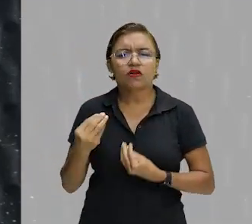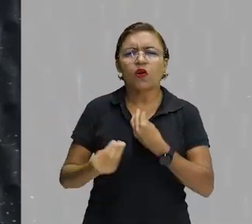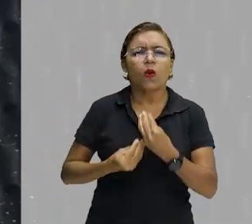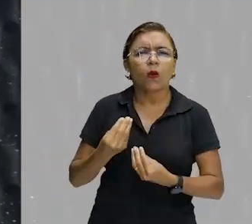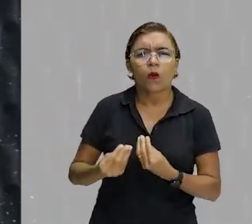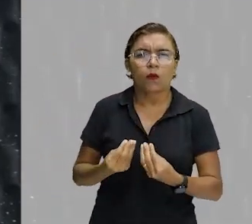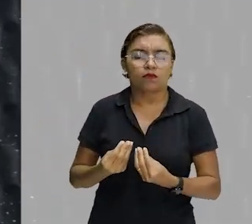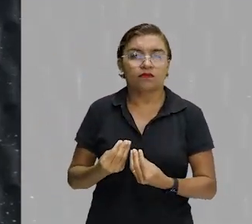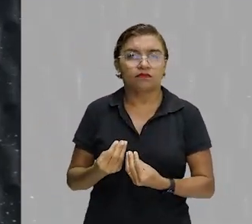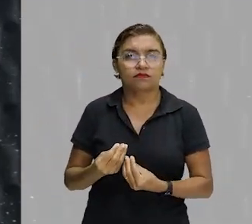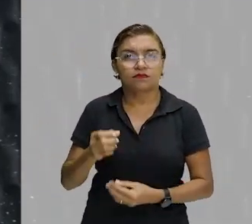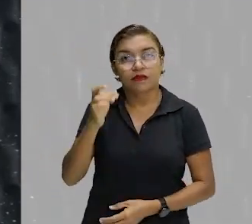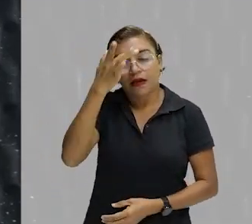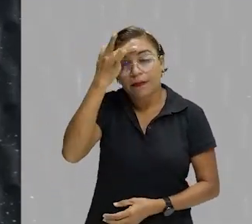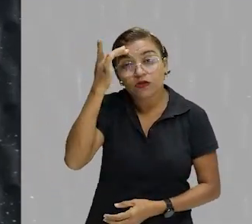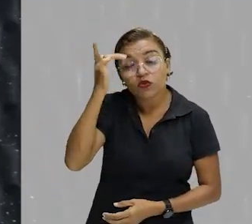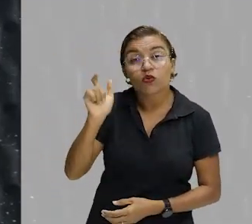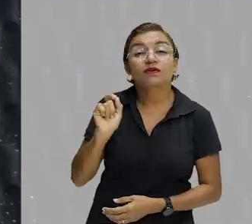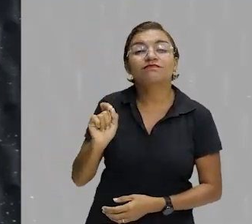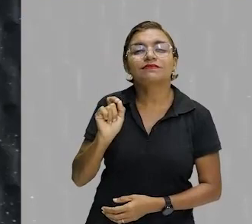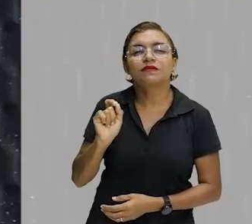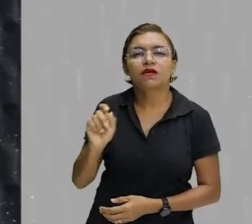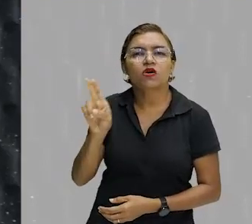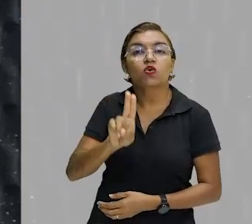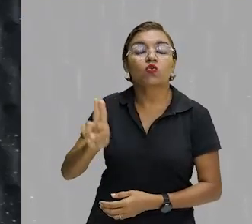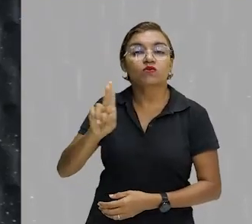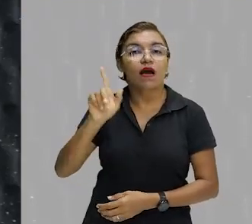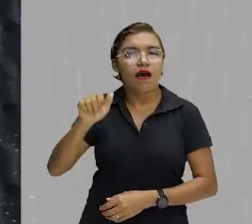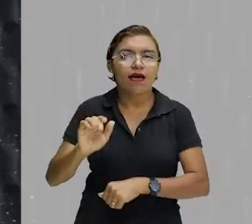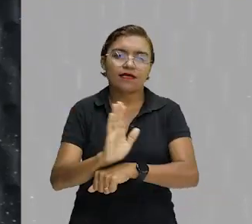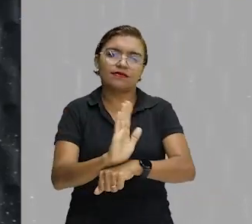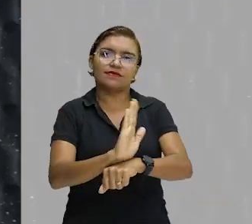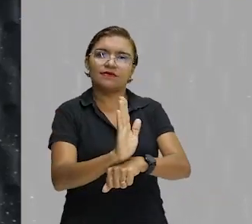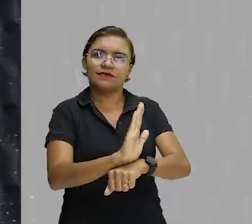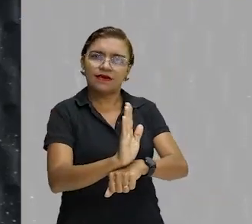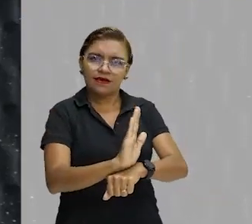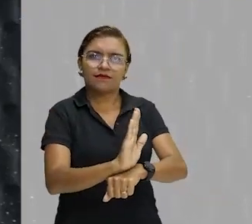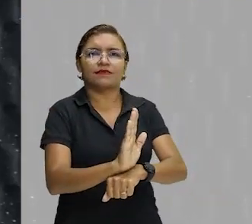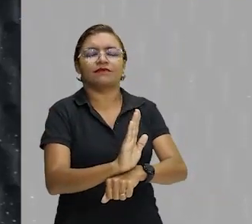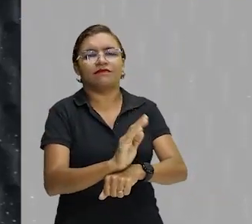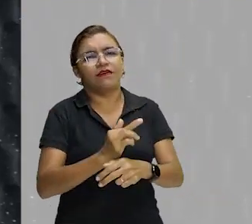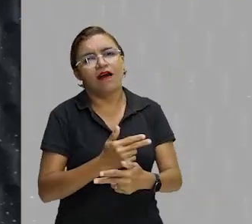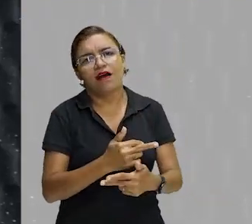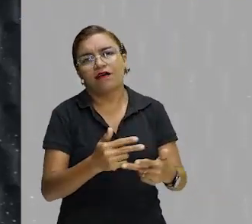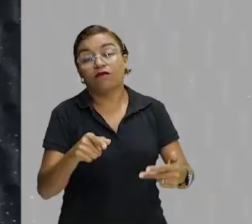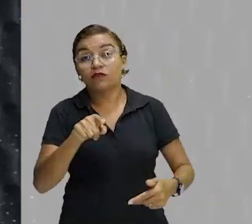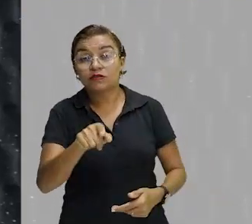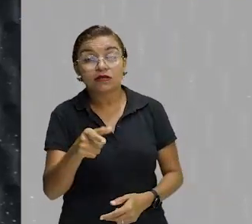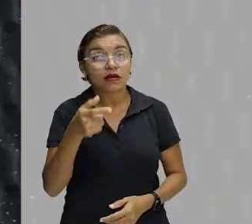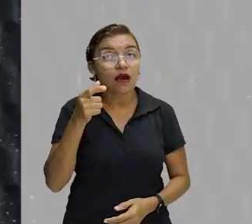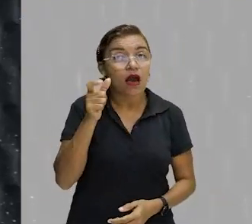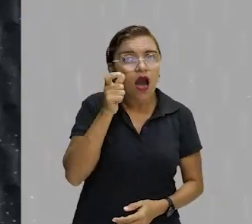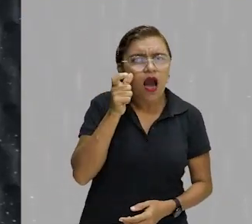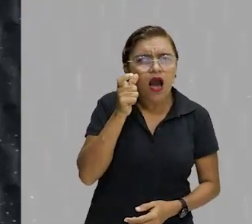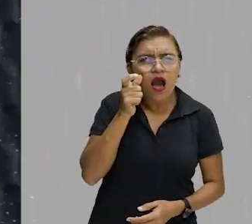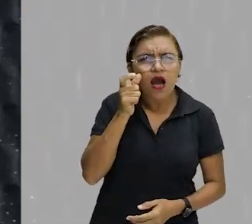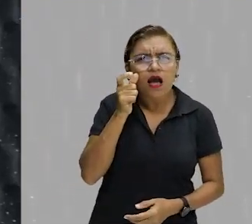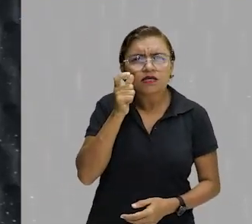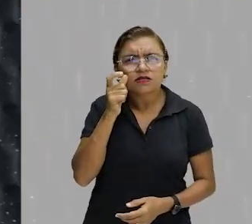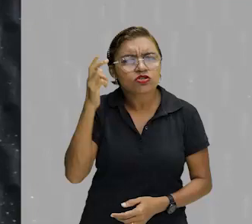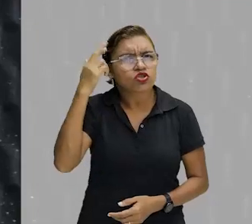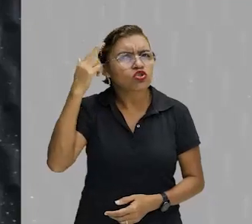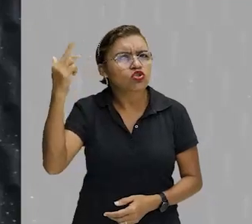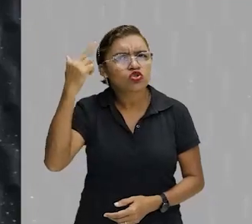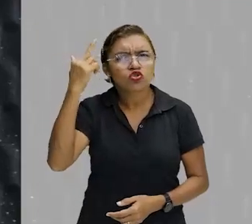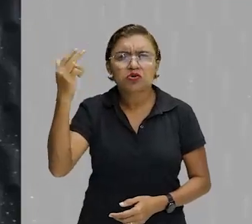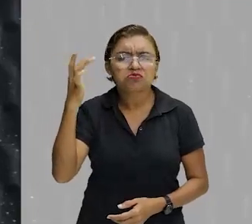de situação? Cinema. As produções de séries que vocês assistem. Tem séries que você assiste que você nem presta atenção na história. Você